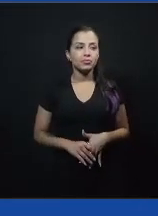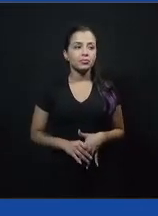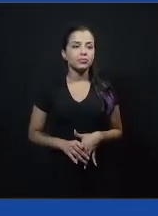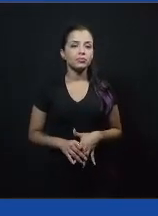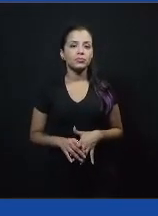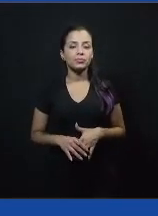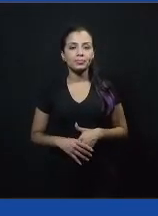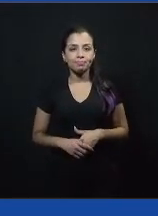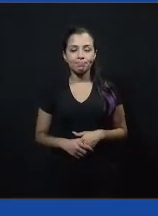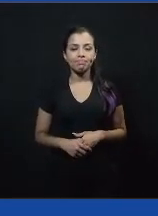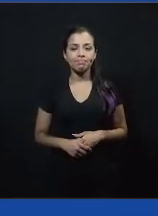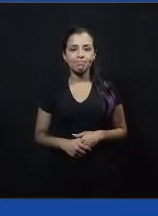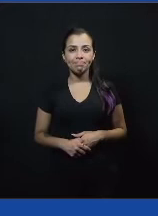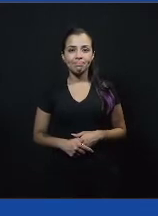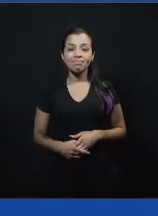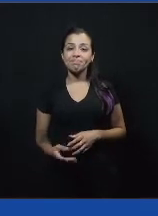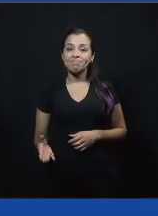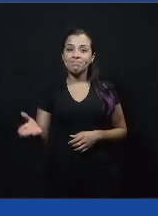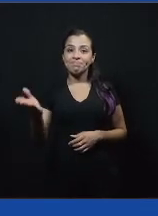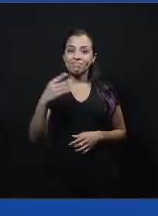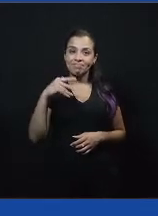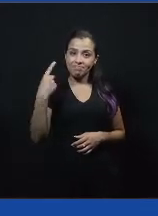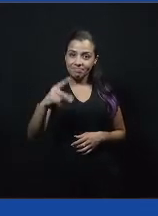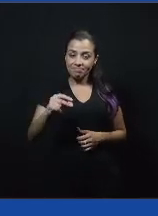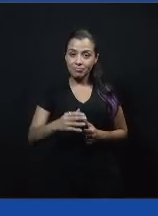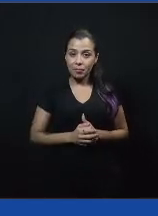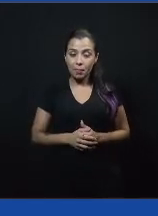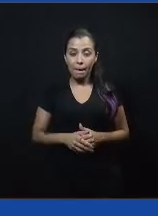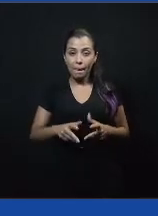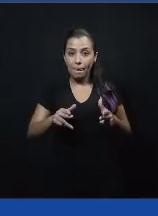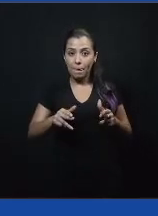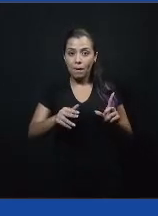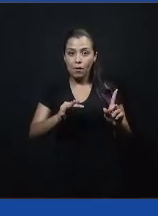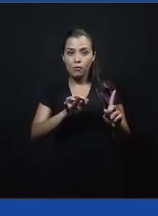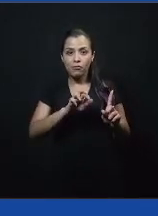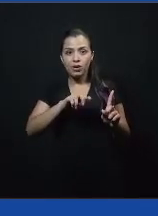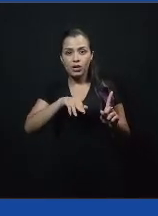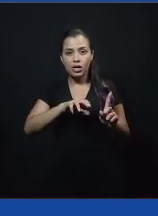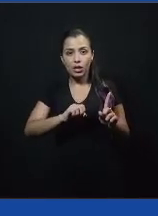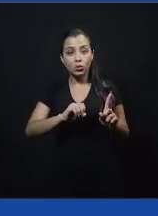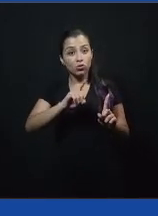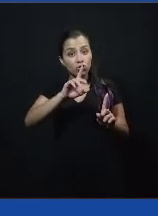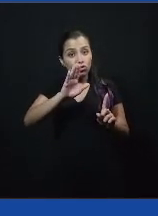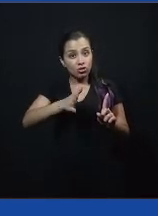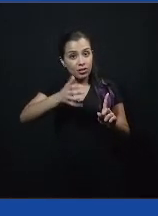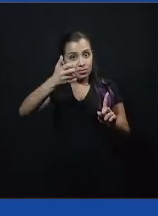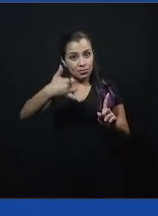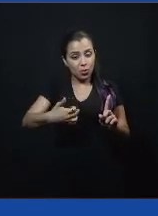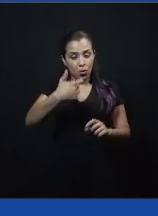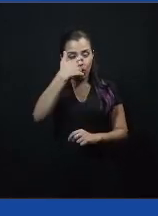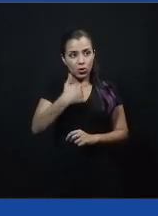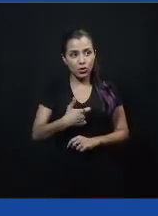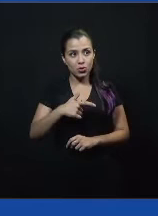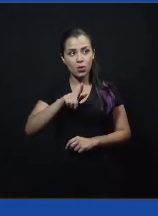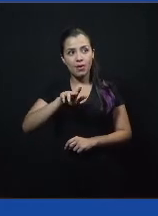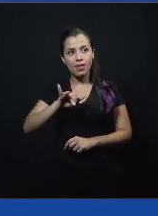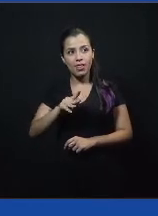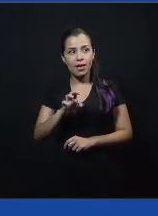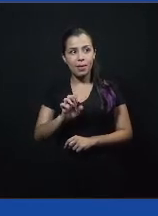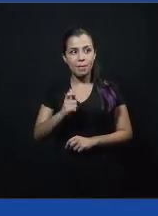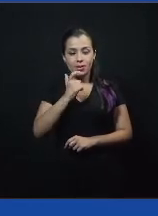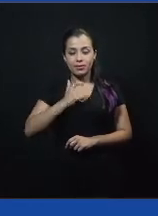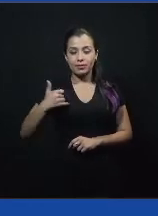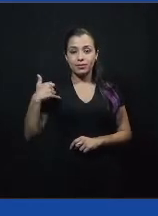e bora lá bom algum Fernando já disse meu nome Guilherme eu tenho 17 anos e eu fiz parte desse grupo maravilhoso